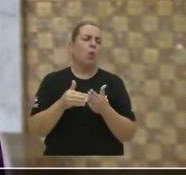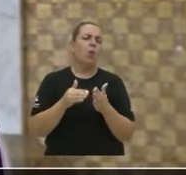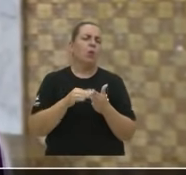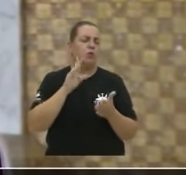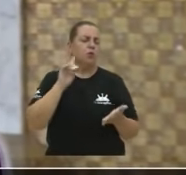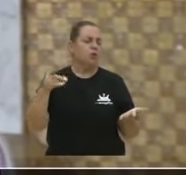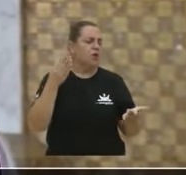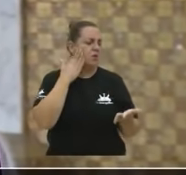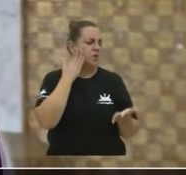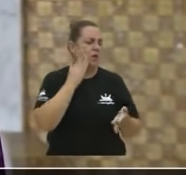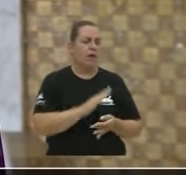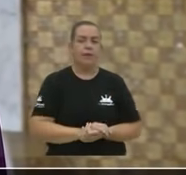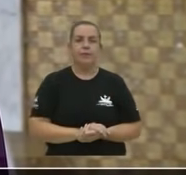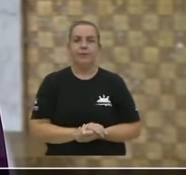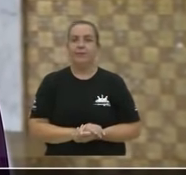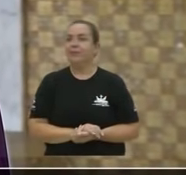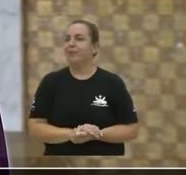dia.